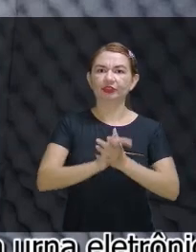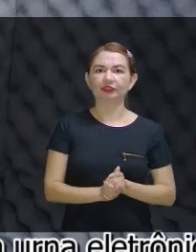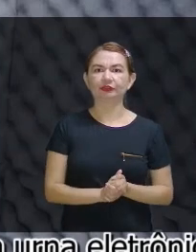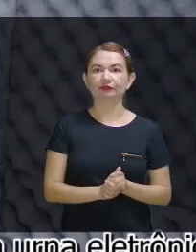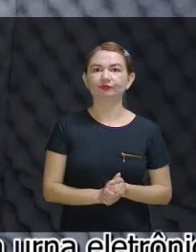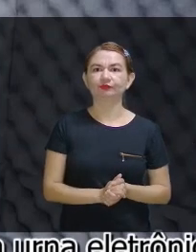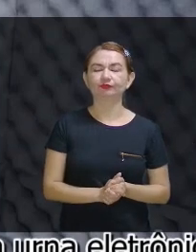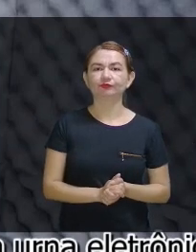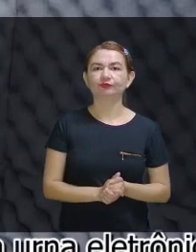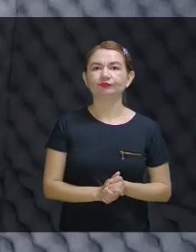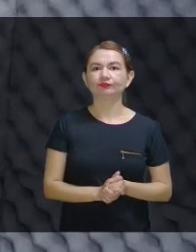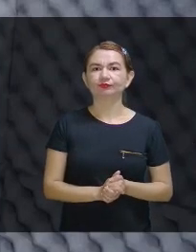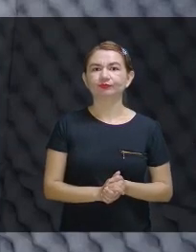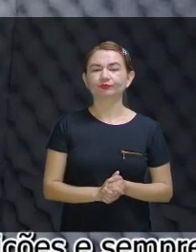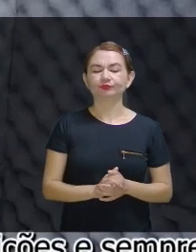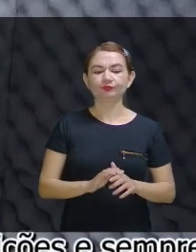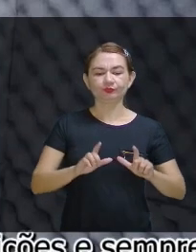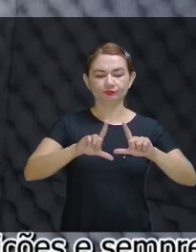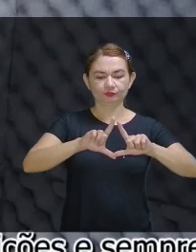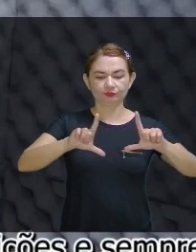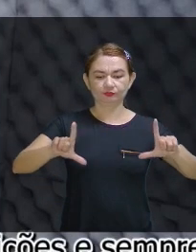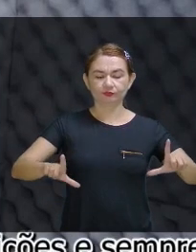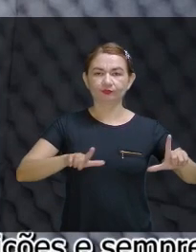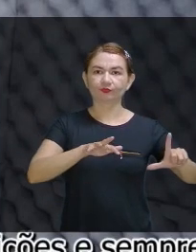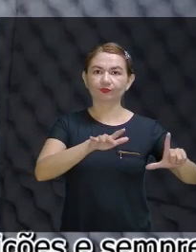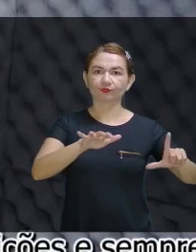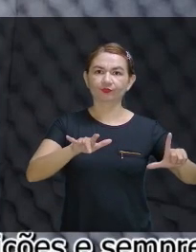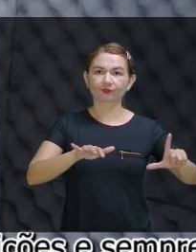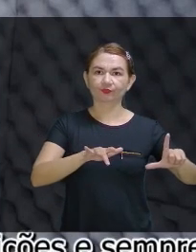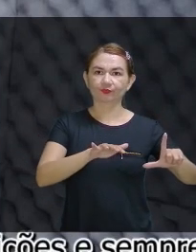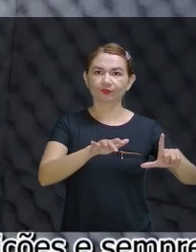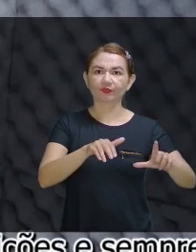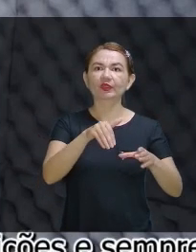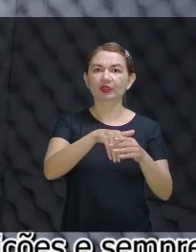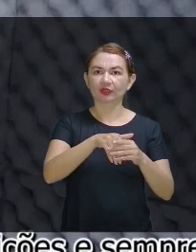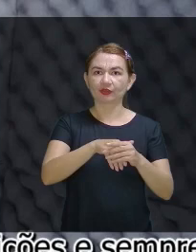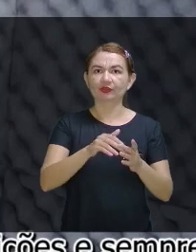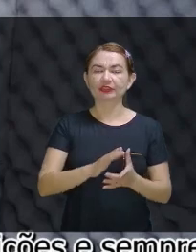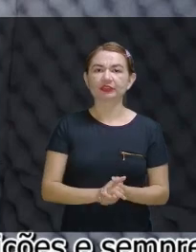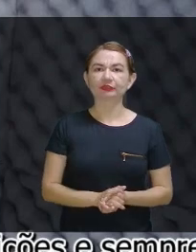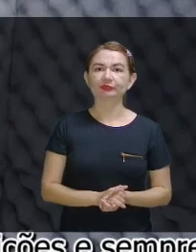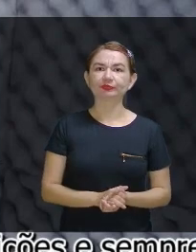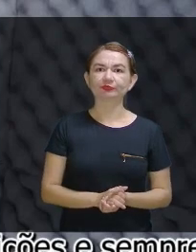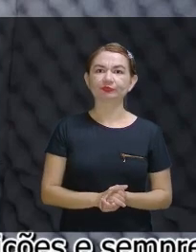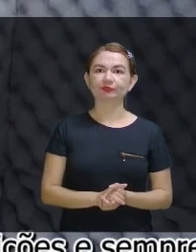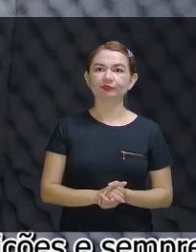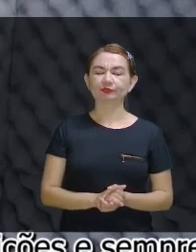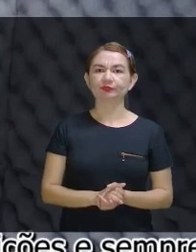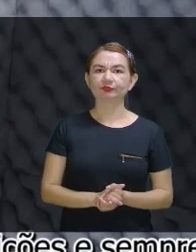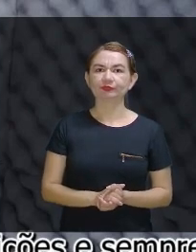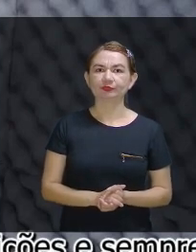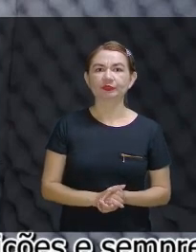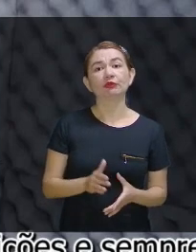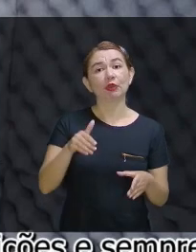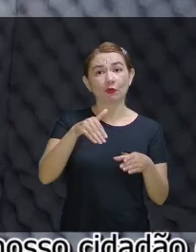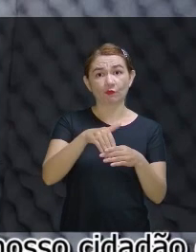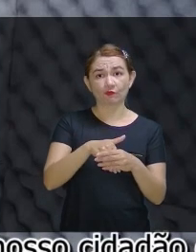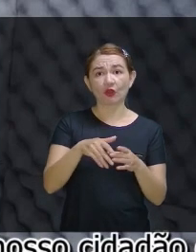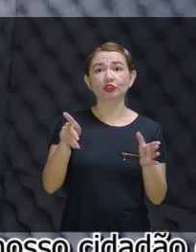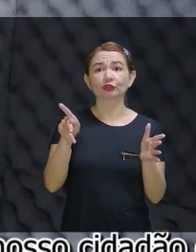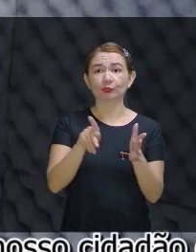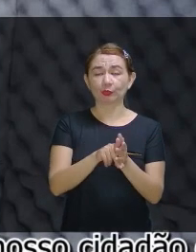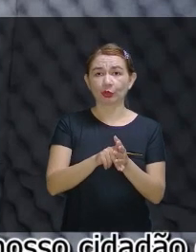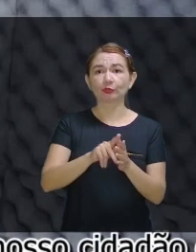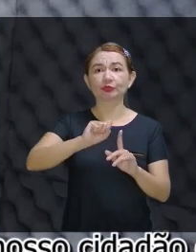inclusive a urna eletrônica, ela sofre sempre o escrutínio da sociedade e de